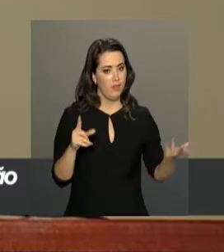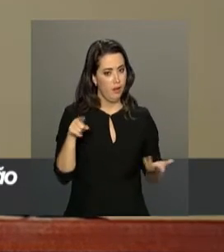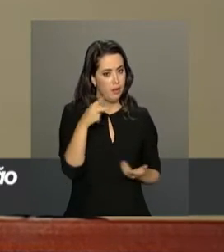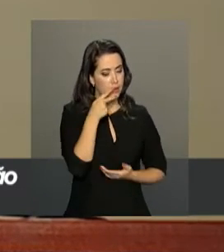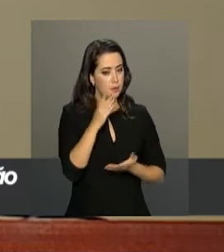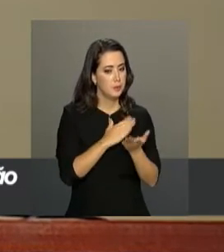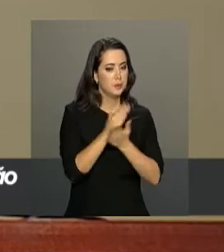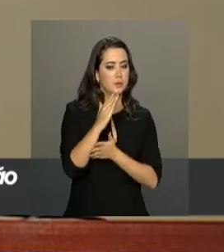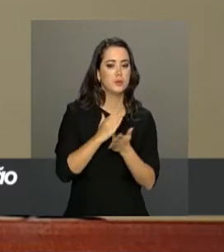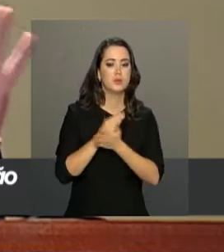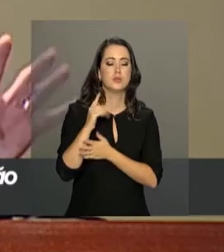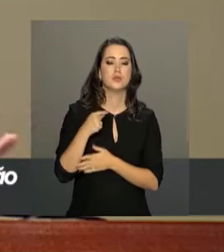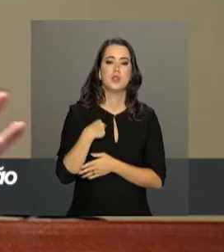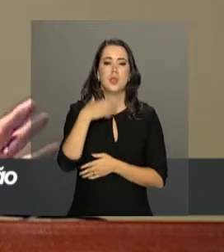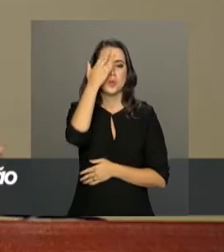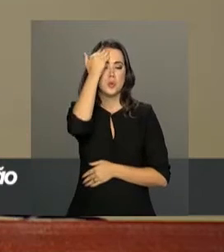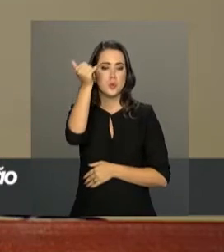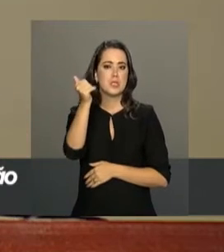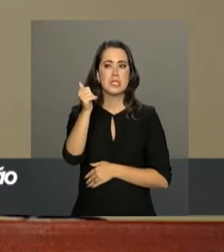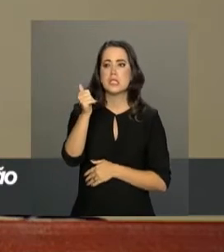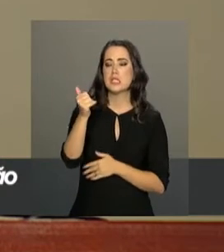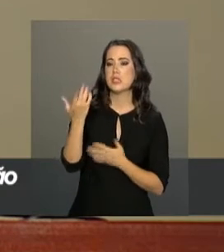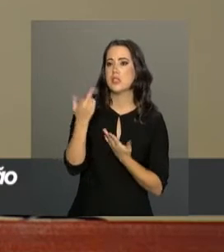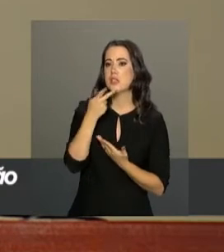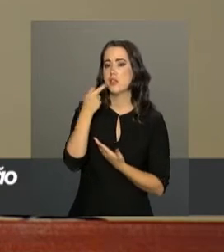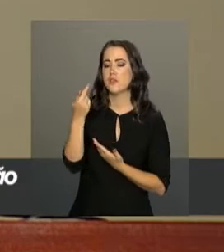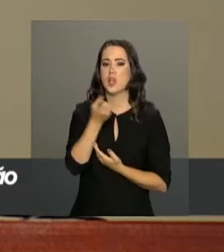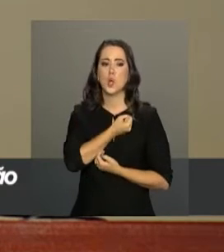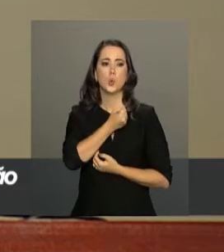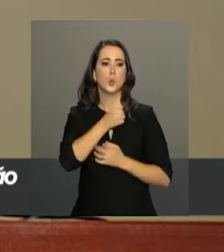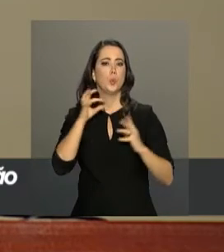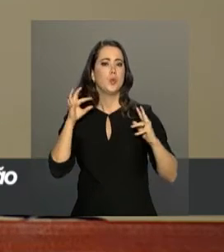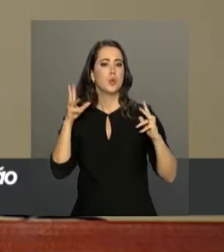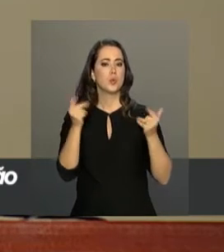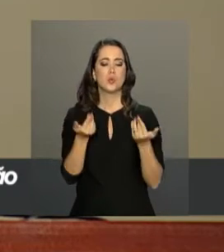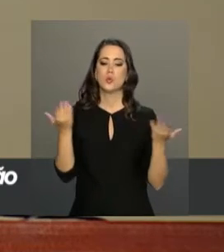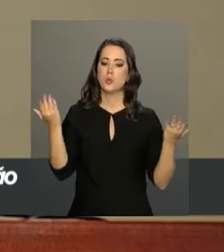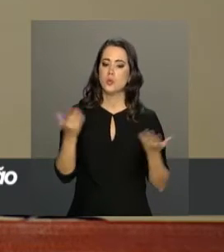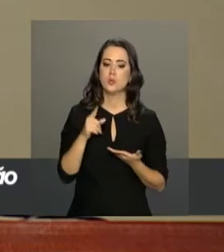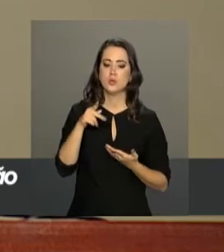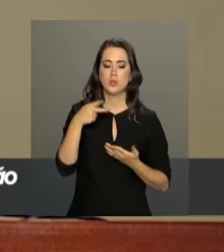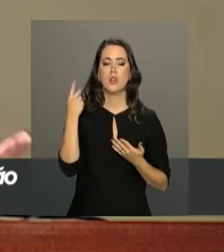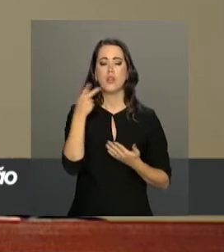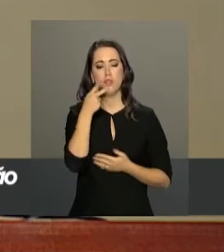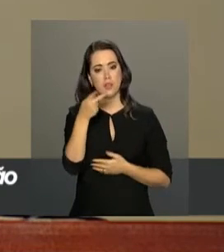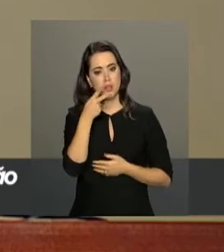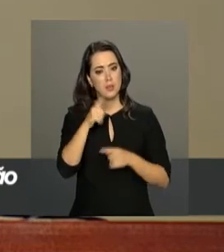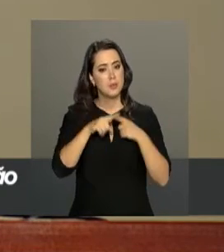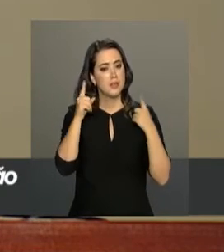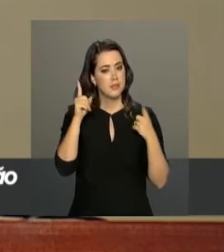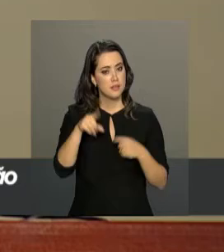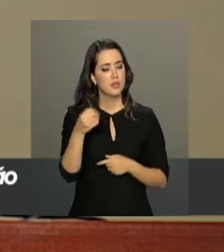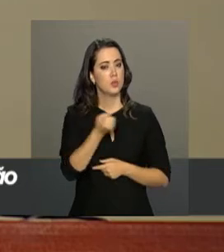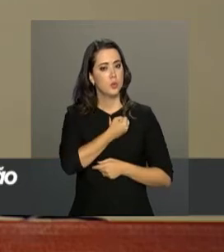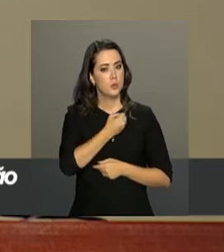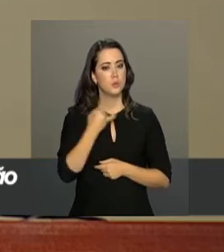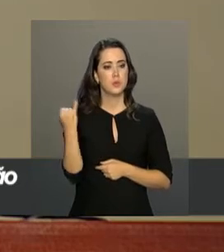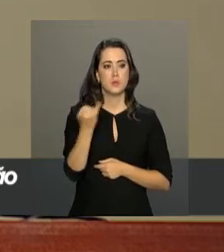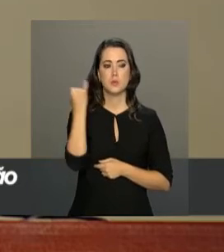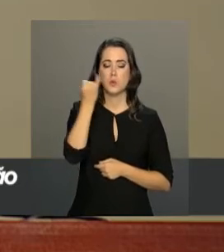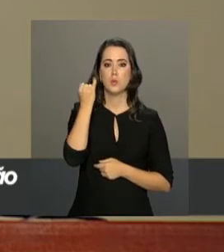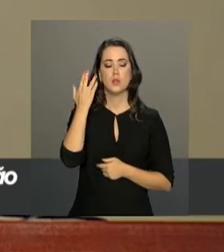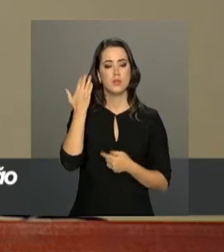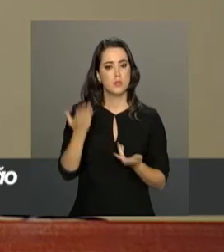que não saberá indicar os números todos que foram aqui mencionados mas que são números significativos